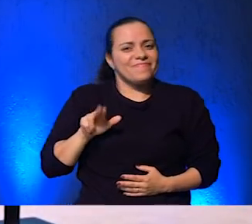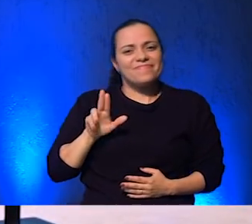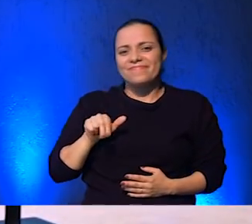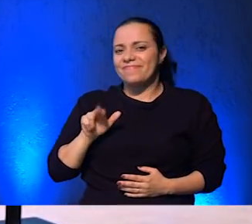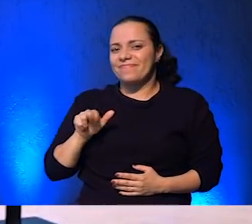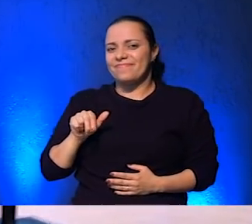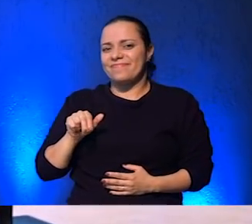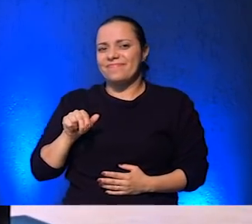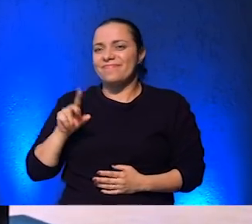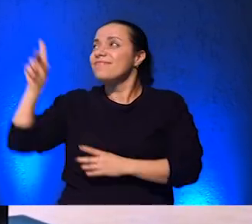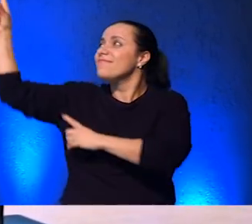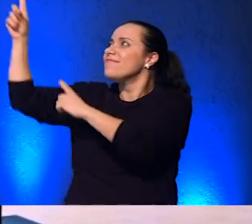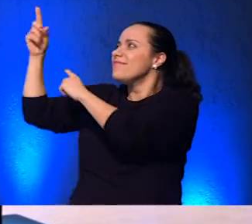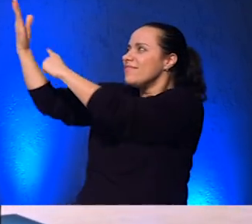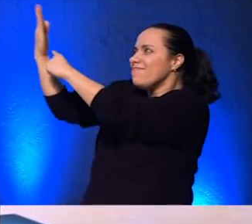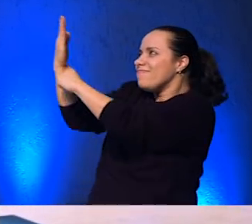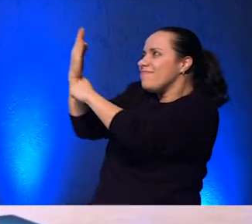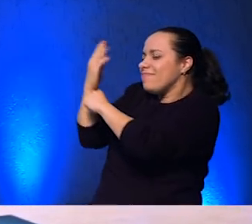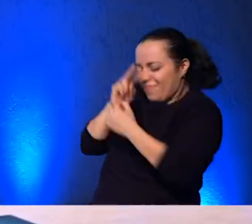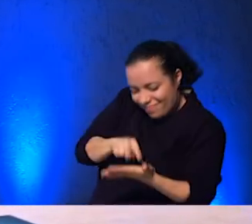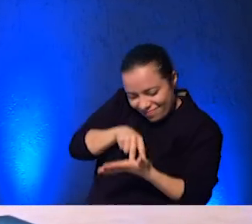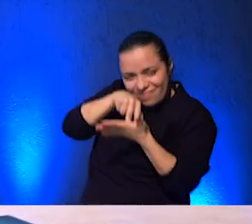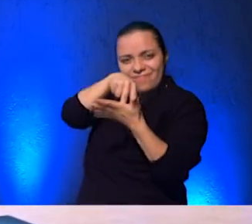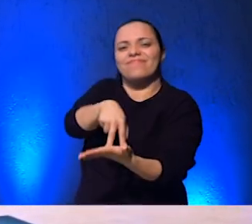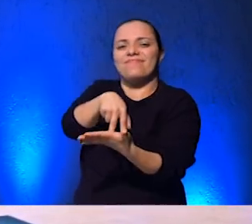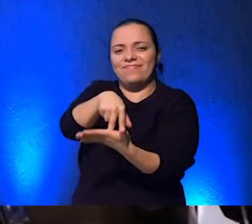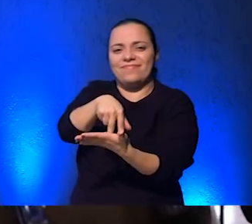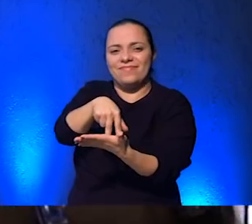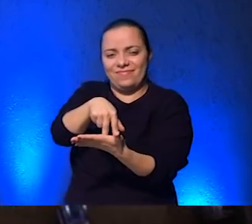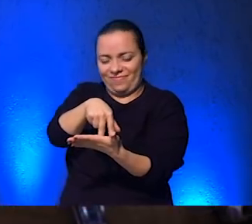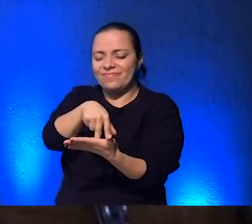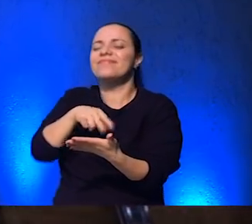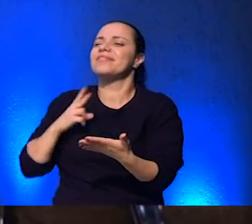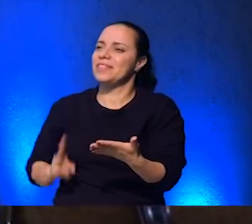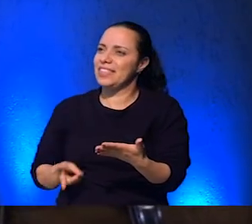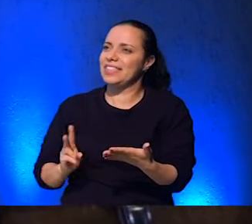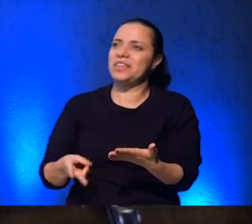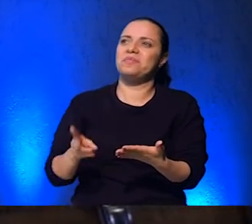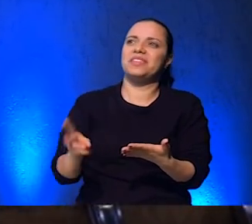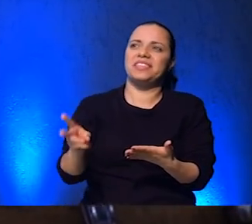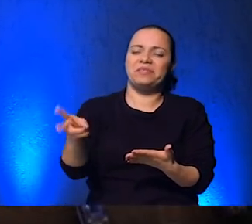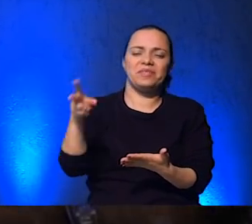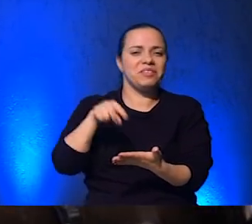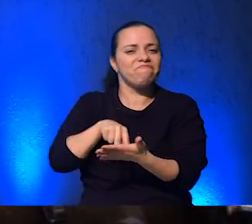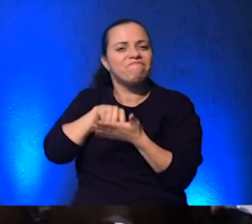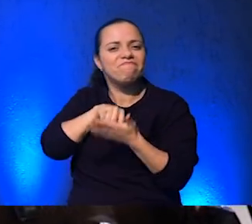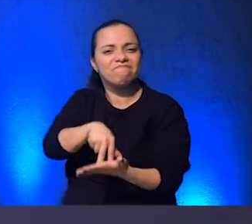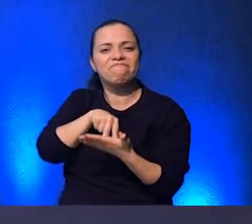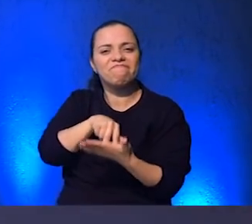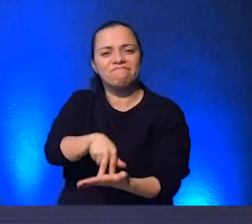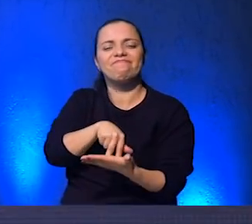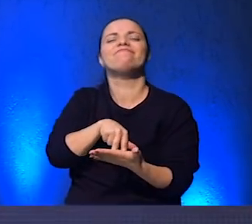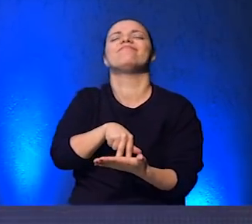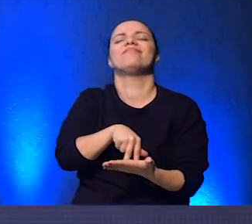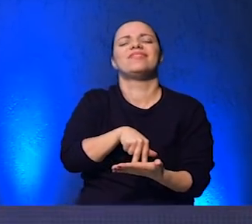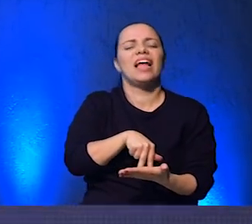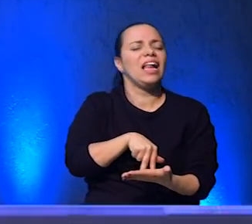mim sua destra me sustenta é me faz prevalecer